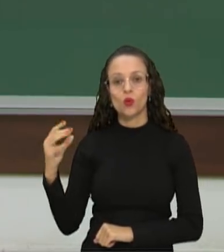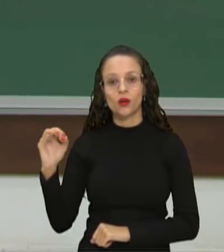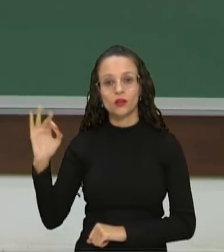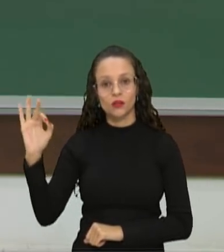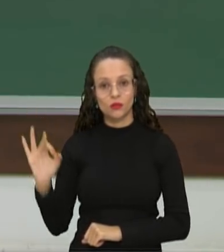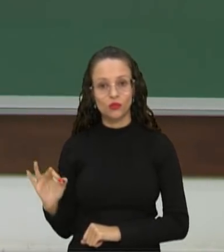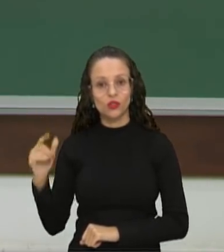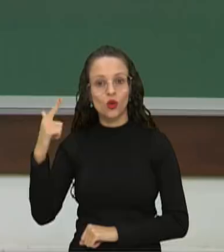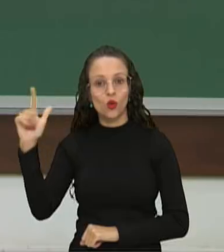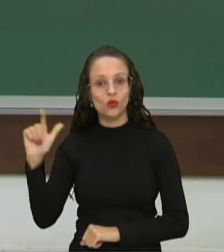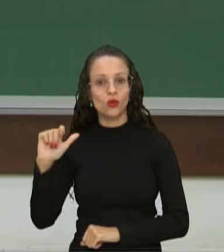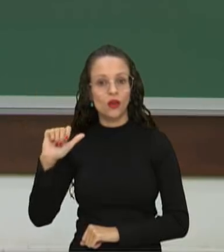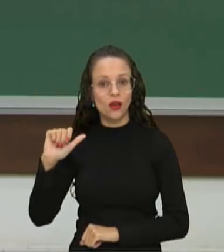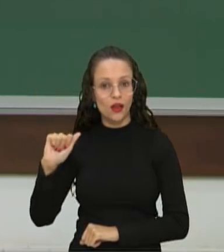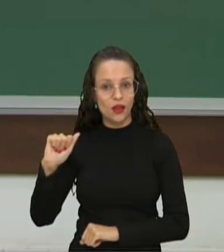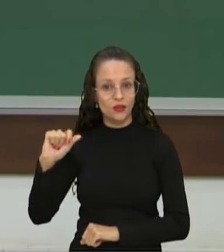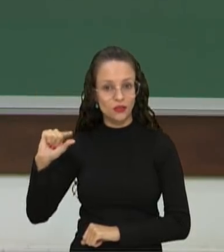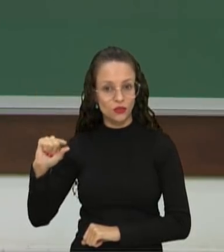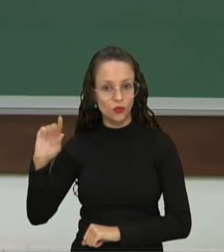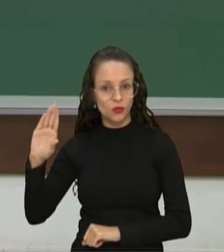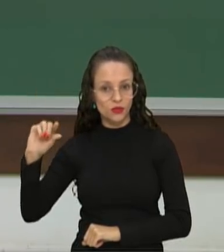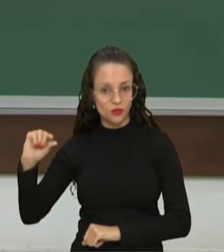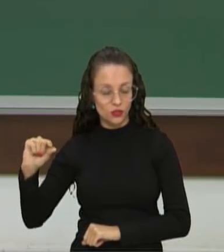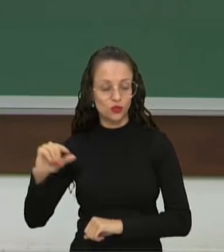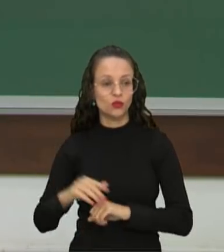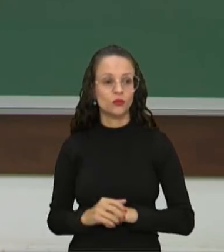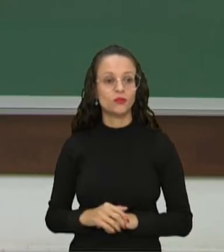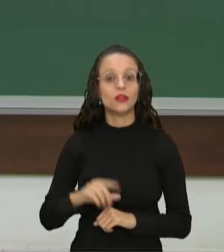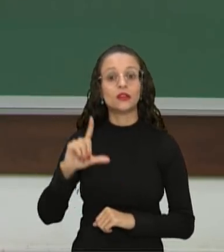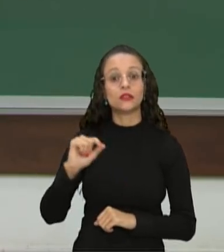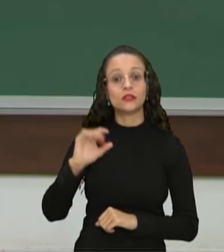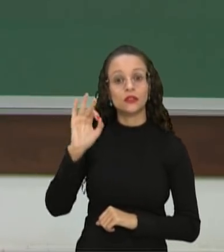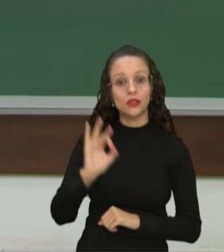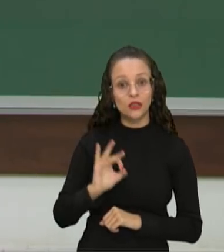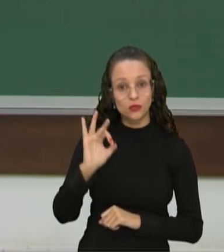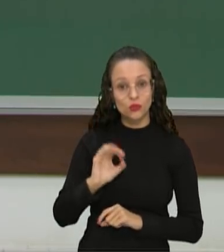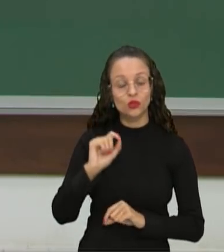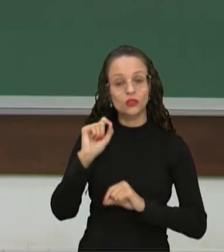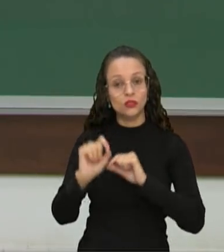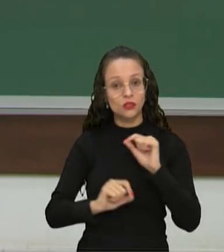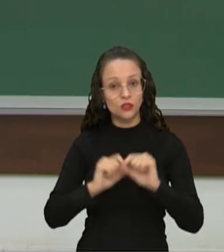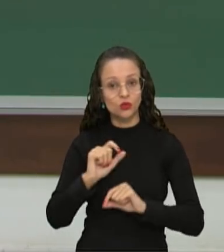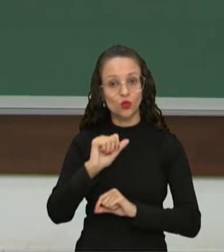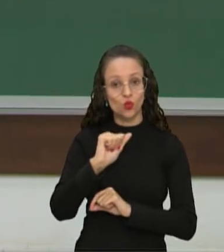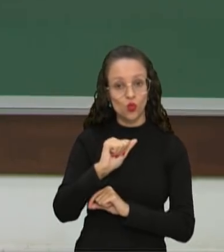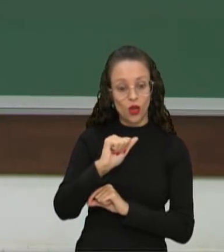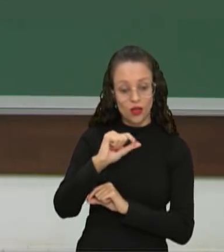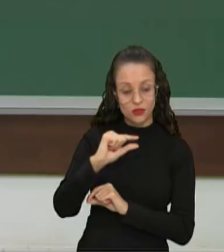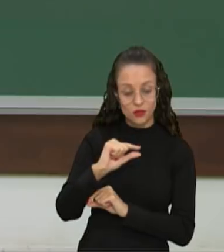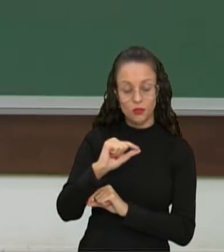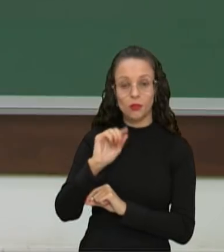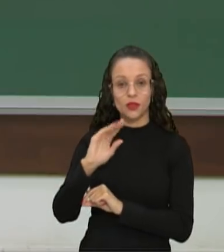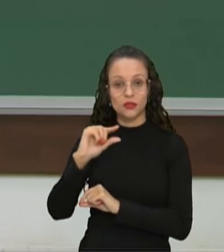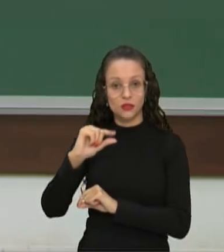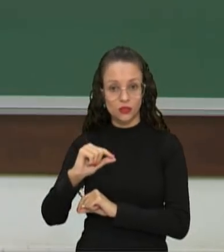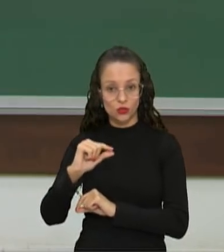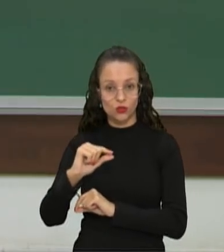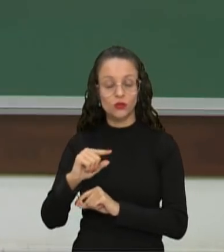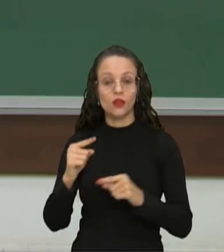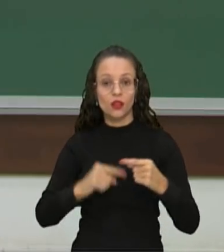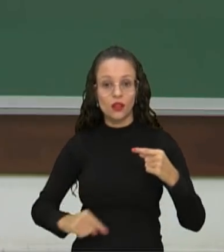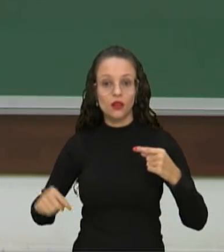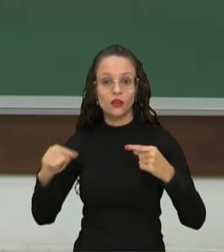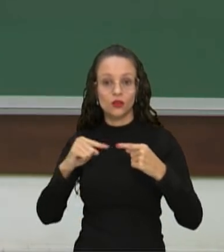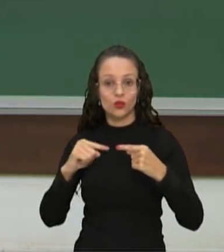do parental Azinho, Bzinho. E tenho 10% do recombinante Azão, Bzinho e 10% do